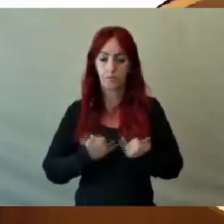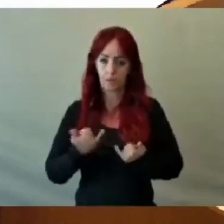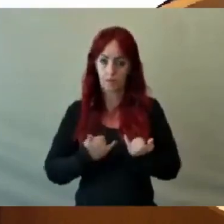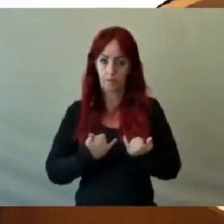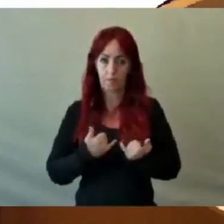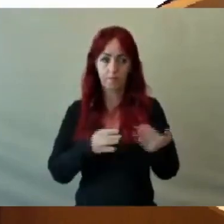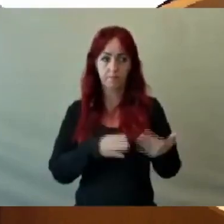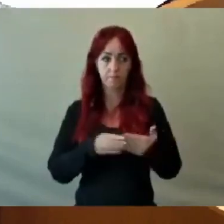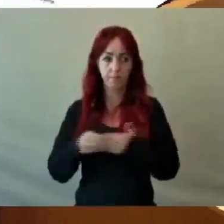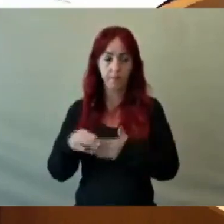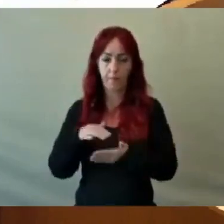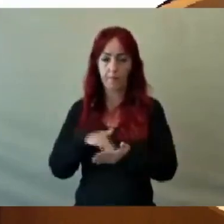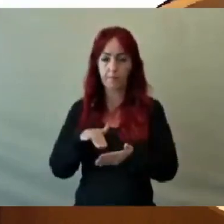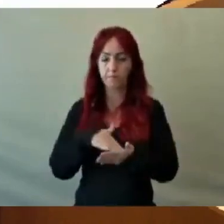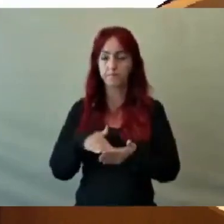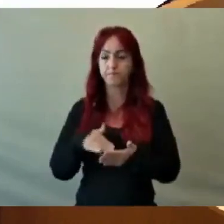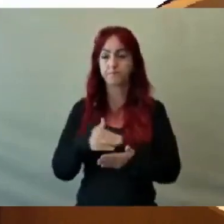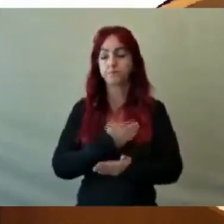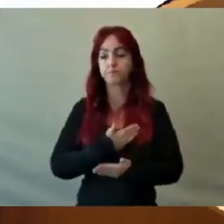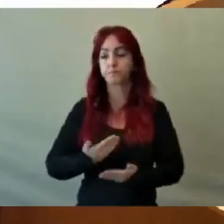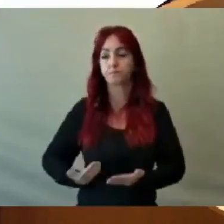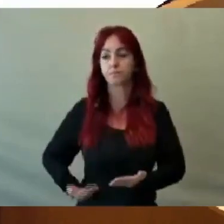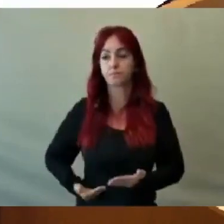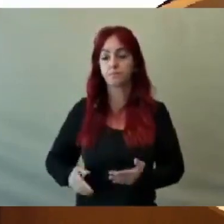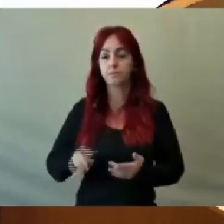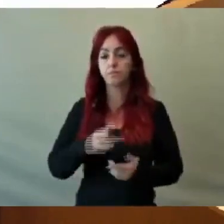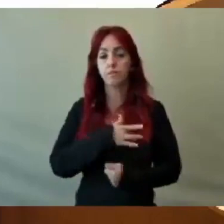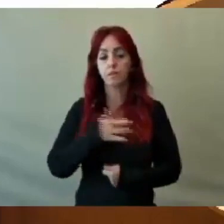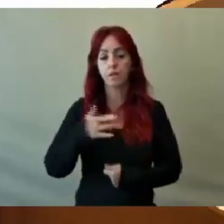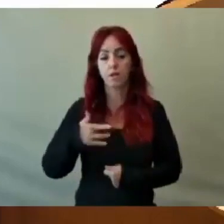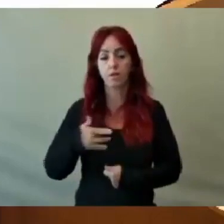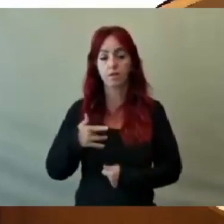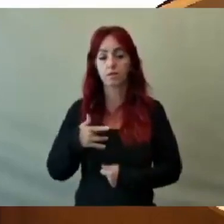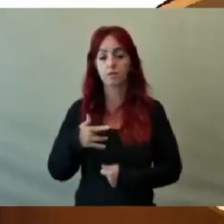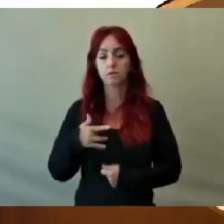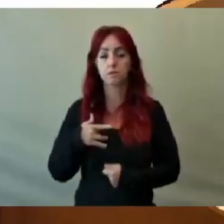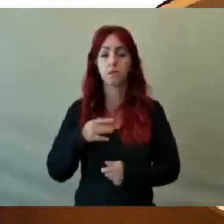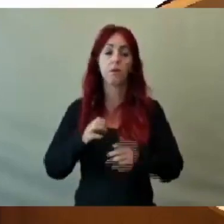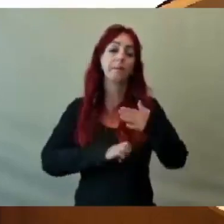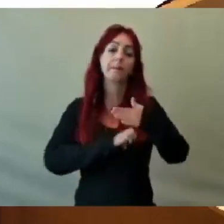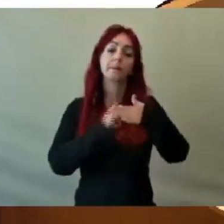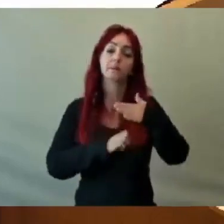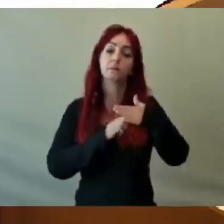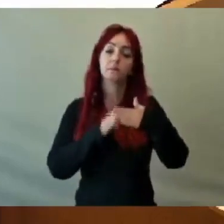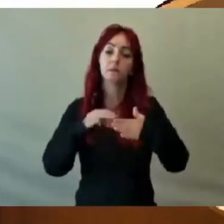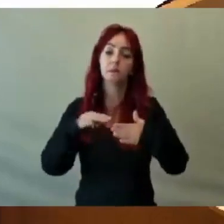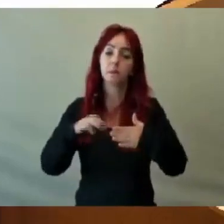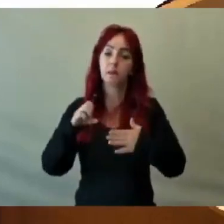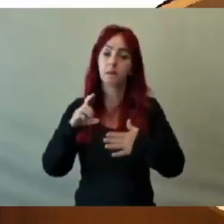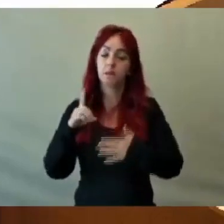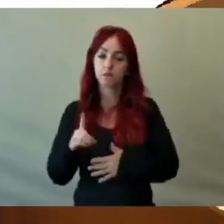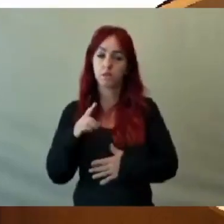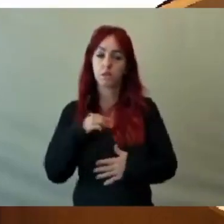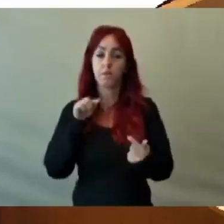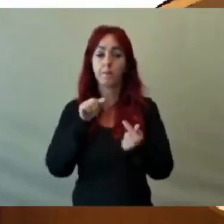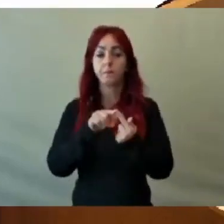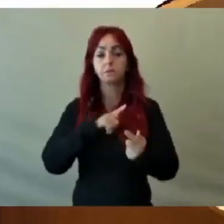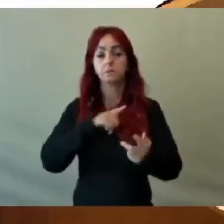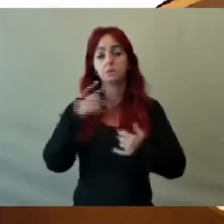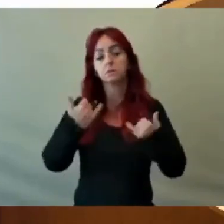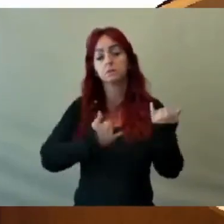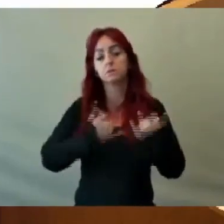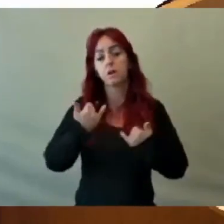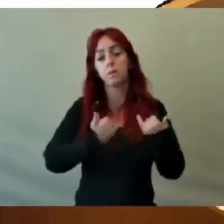Municipal de Governo, Secretaria Municipal de Saúde e Empresa Litoral Média. A finalidade é obter informação sobre um acidente com